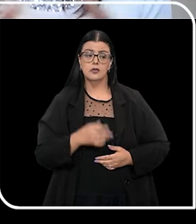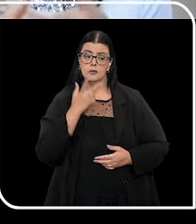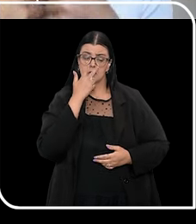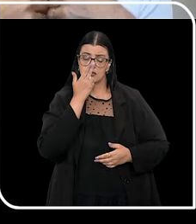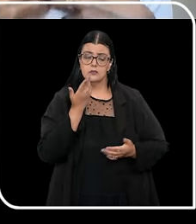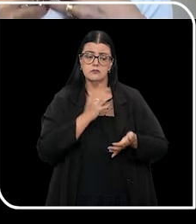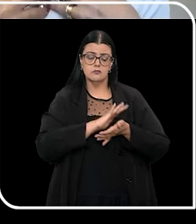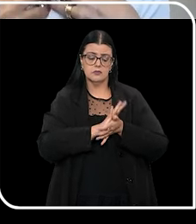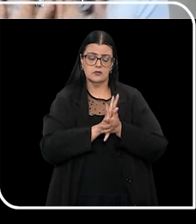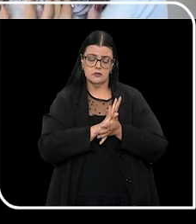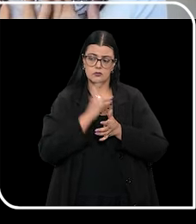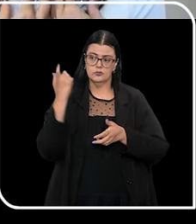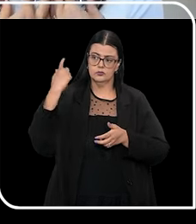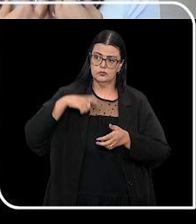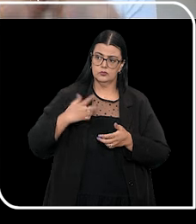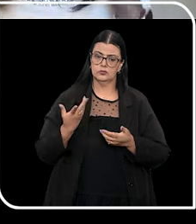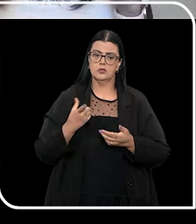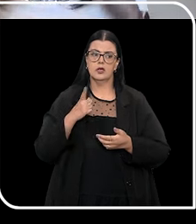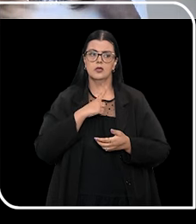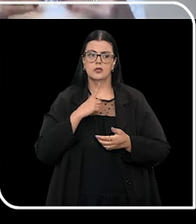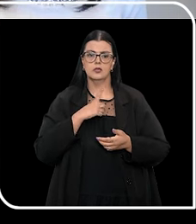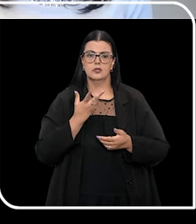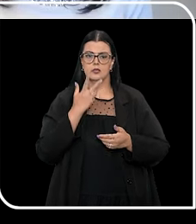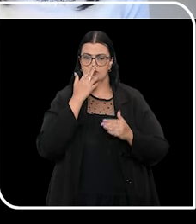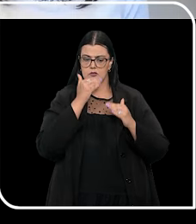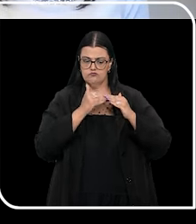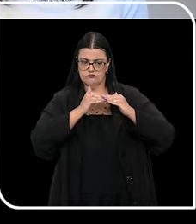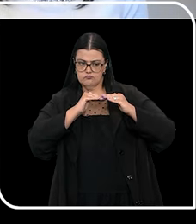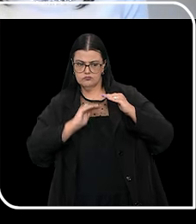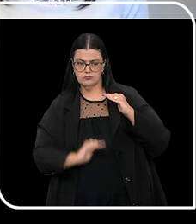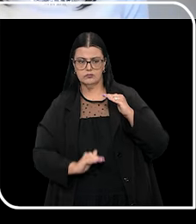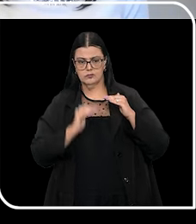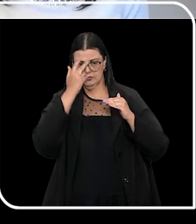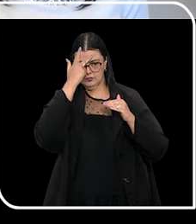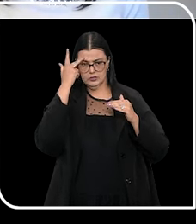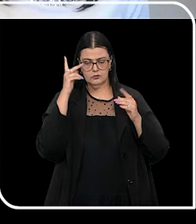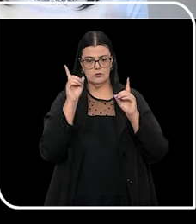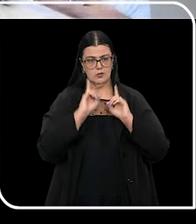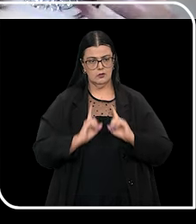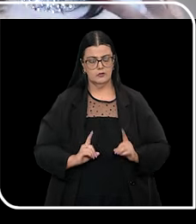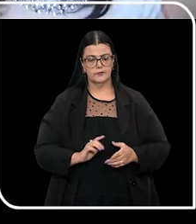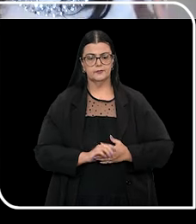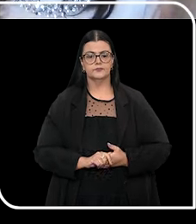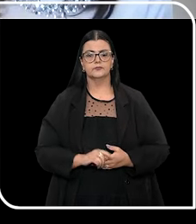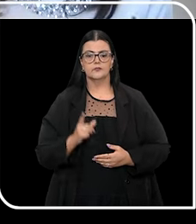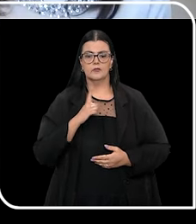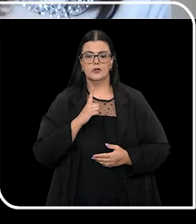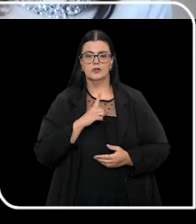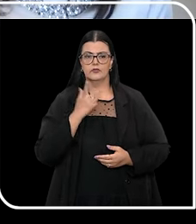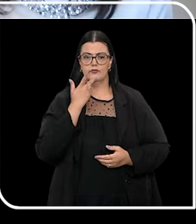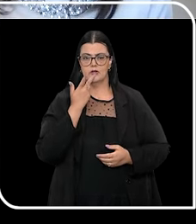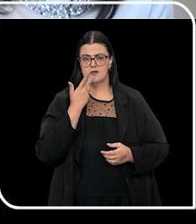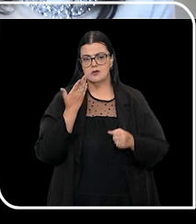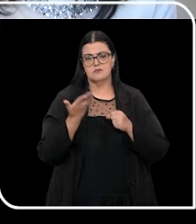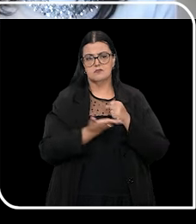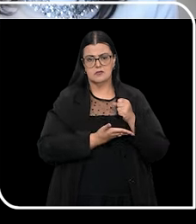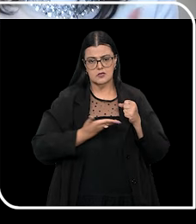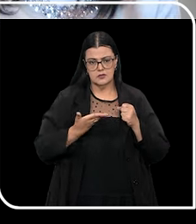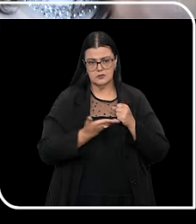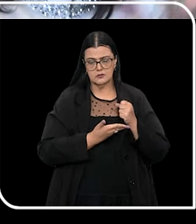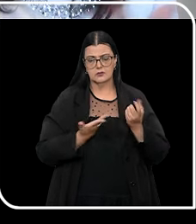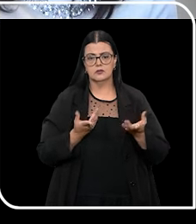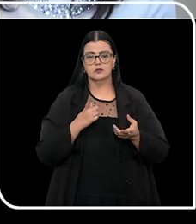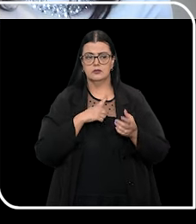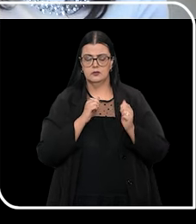você vê que o preconceito tá de novo na gente porque a gente põe a nossa régua lá embaixo pra pessoa com deficiência e quando ele faz uma coisa básica do dia a